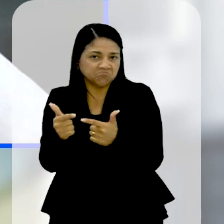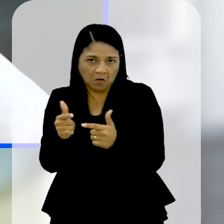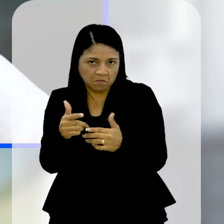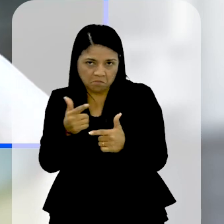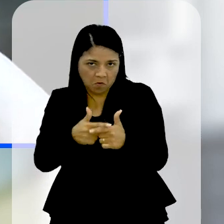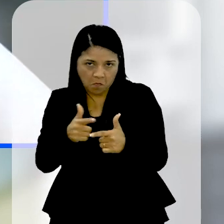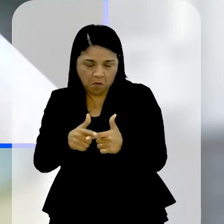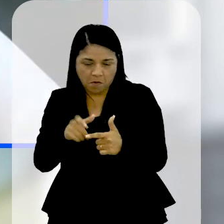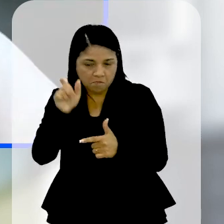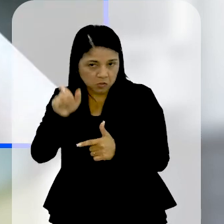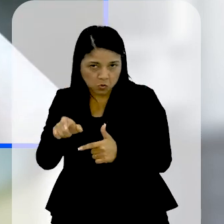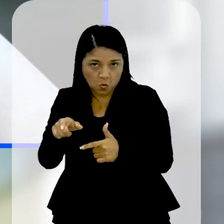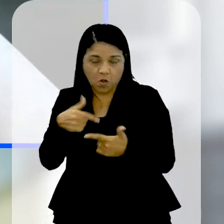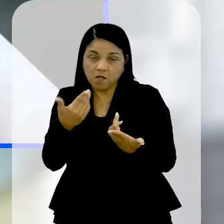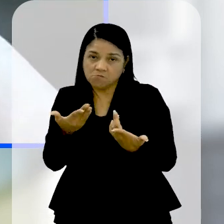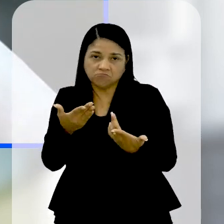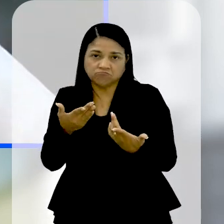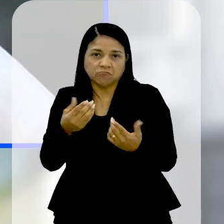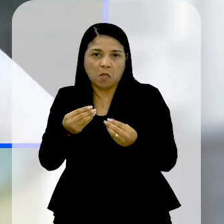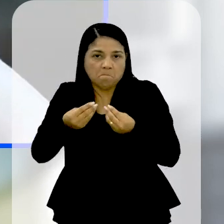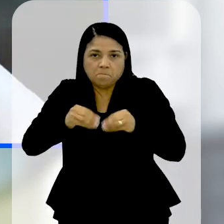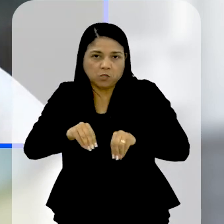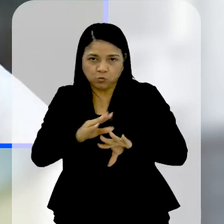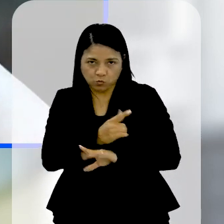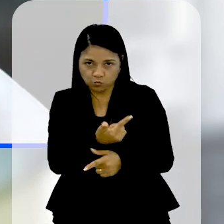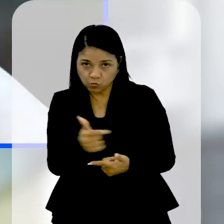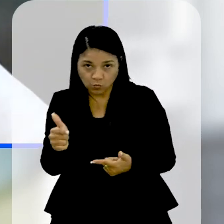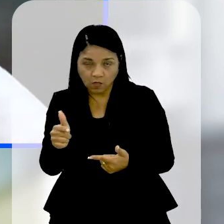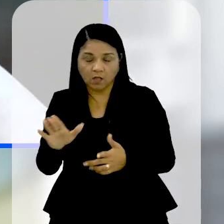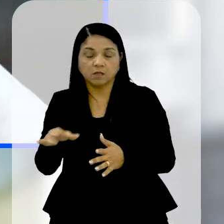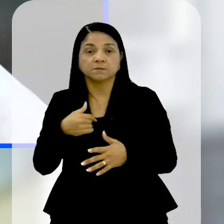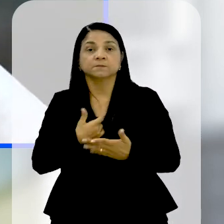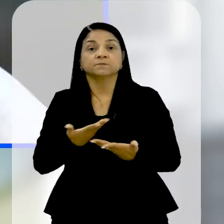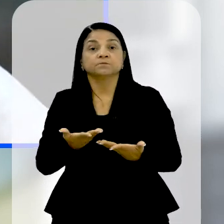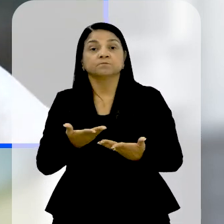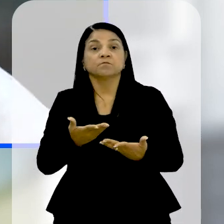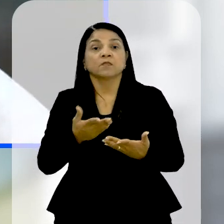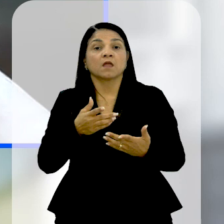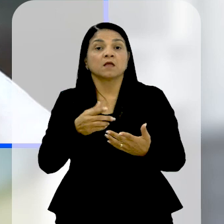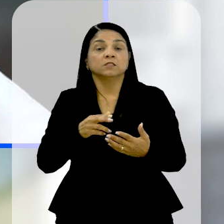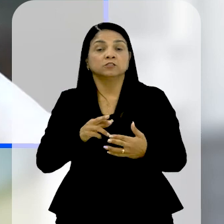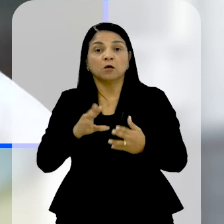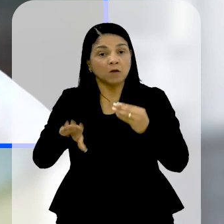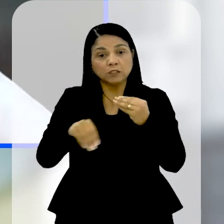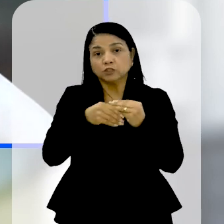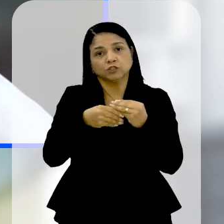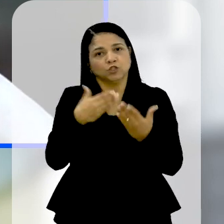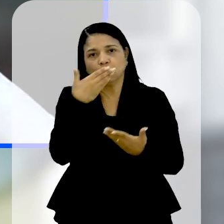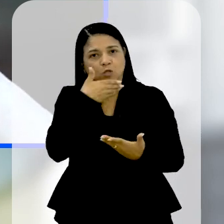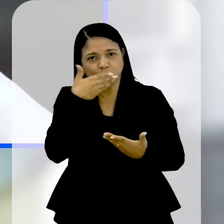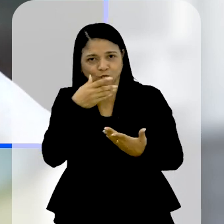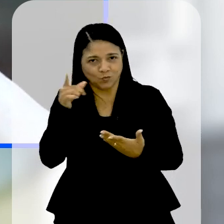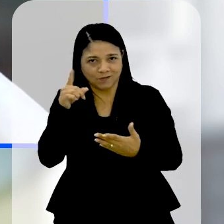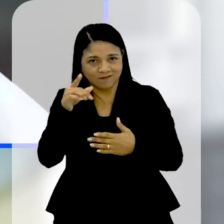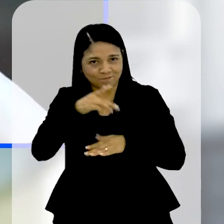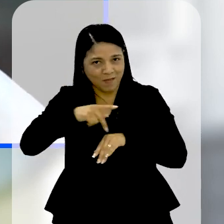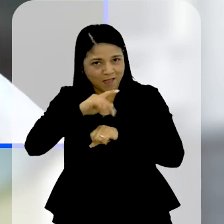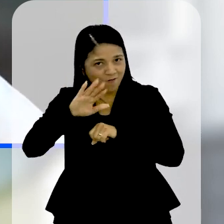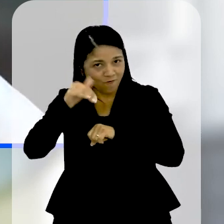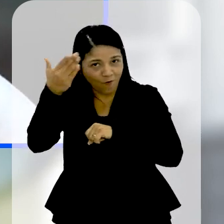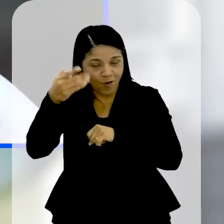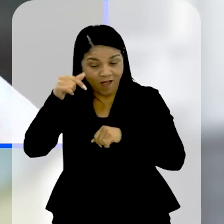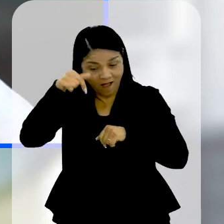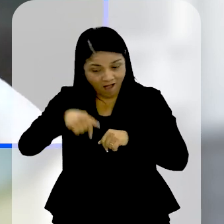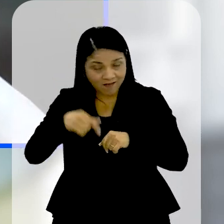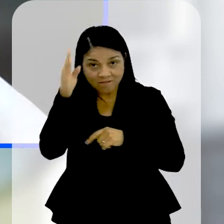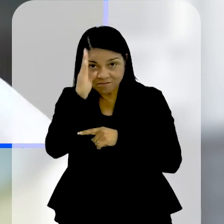prejudicial. Então, eles não têm nem essa diferenciação e eles não adicionam. Aqui nós temos